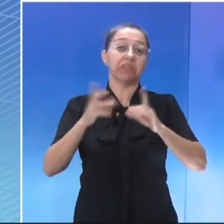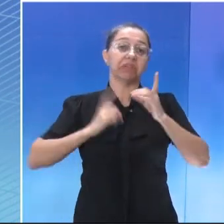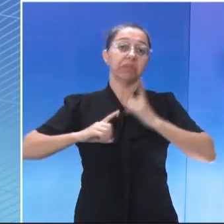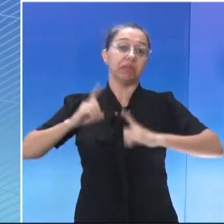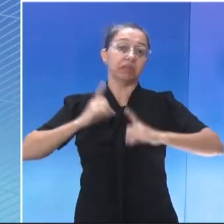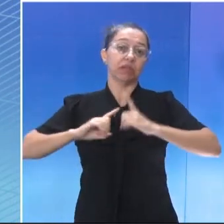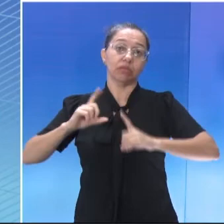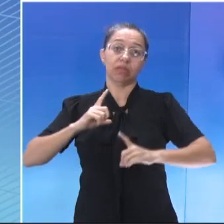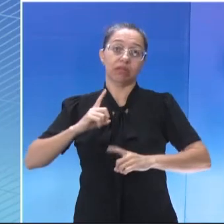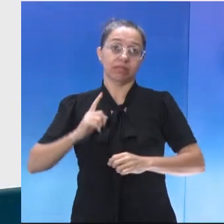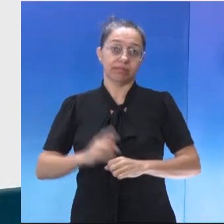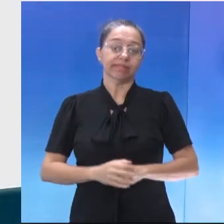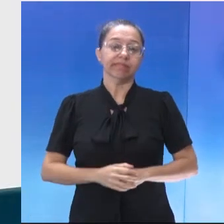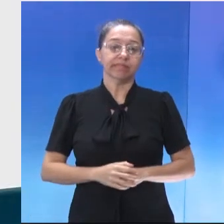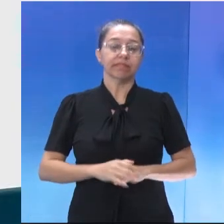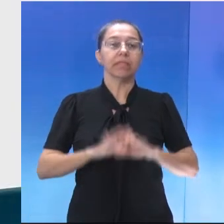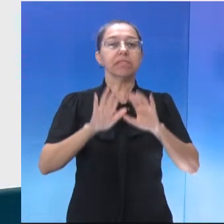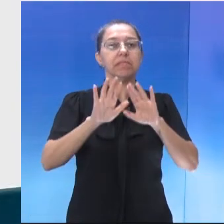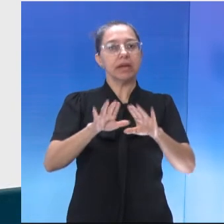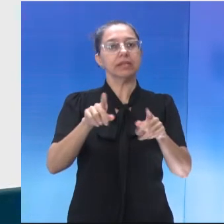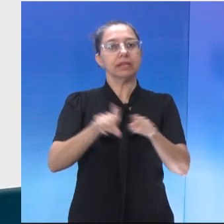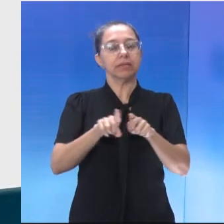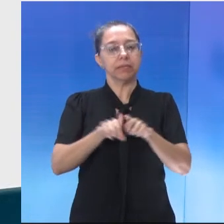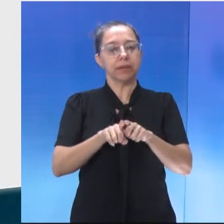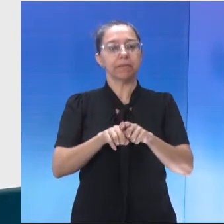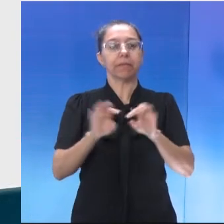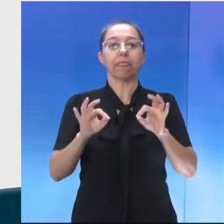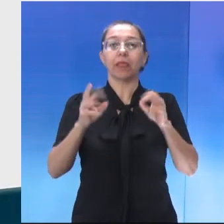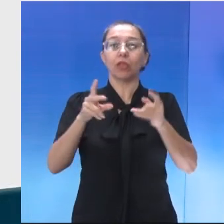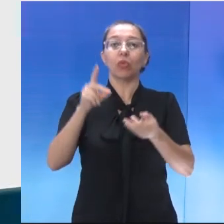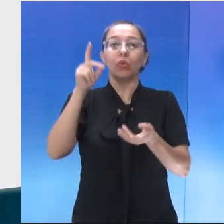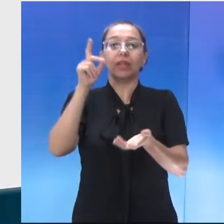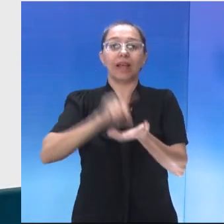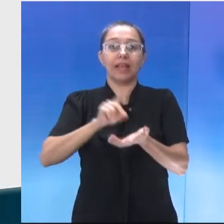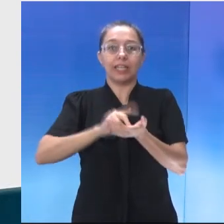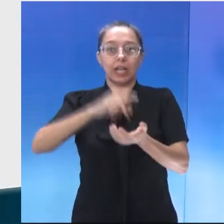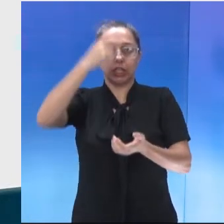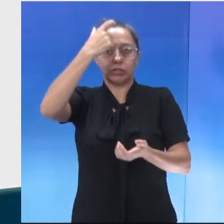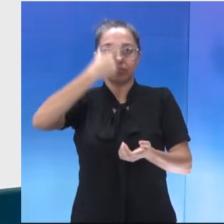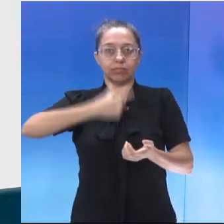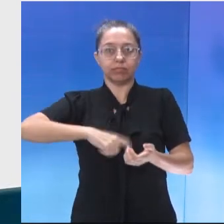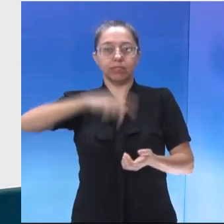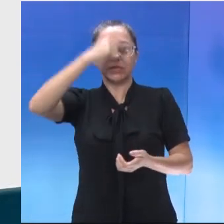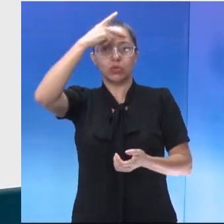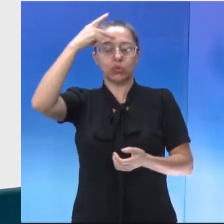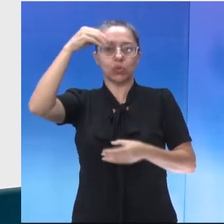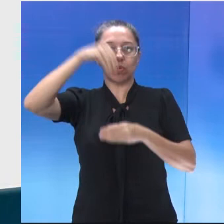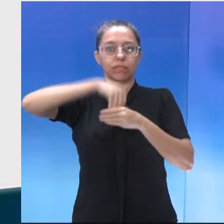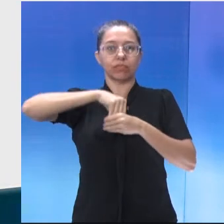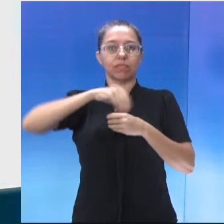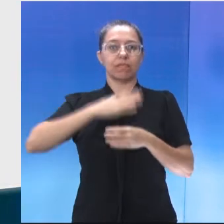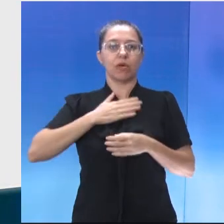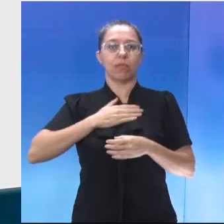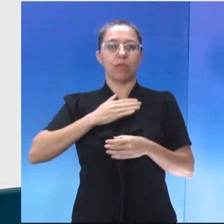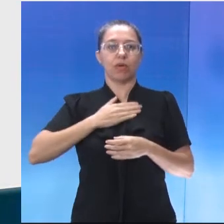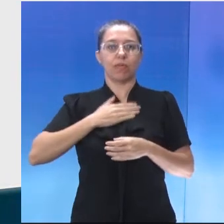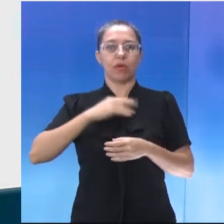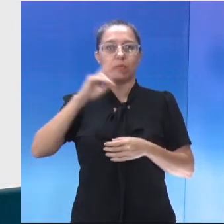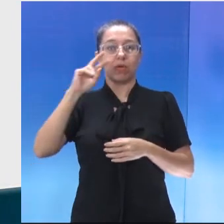chateada. Ao mesmo tempo, toda a realidade individual, que deveria ser só meu, tornou-se